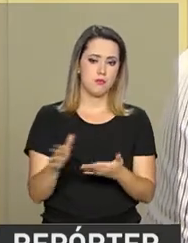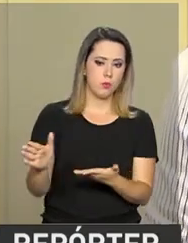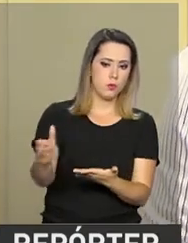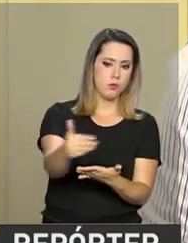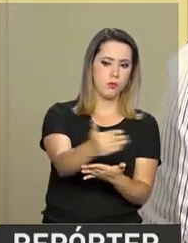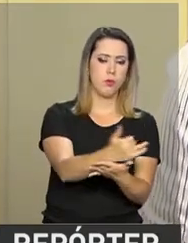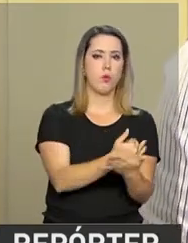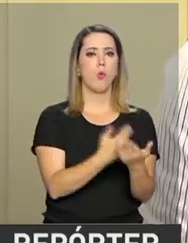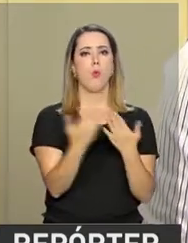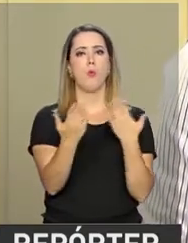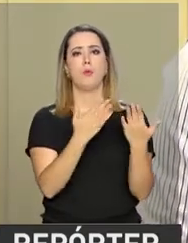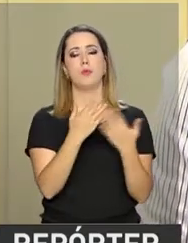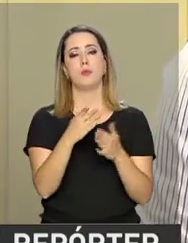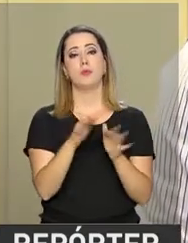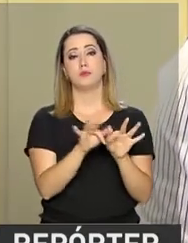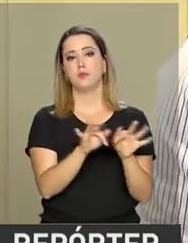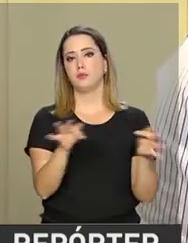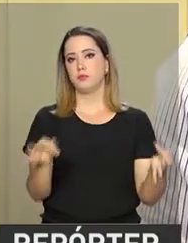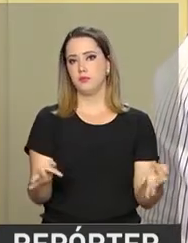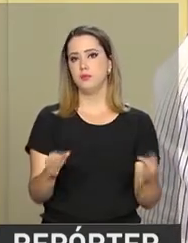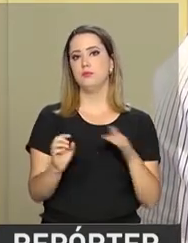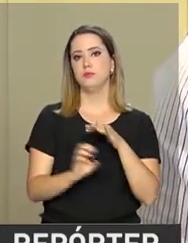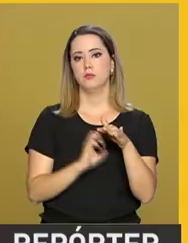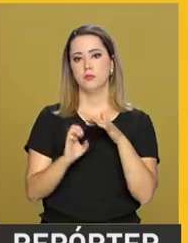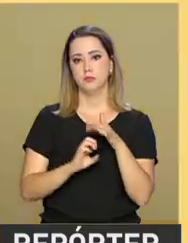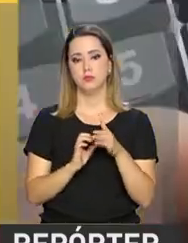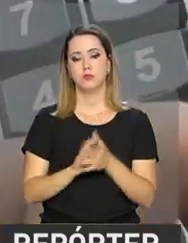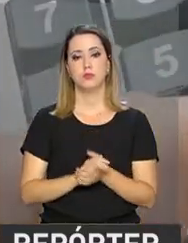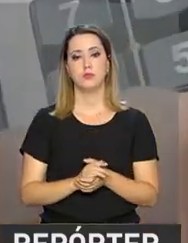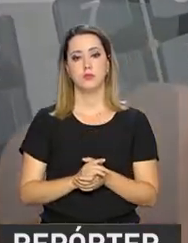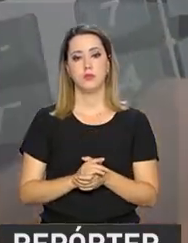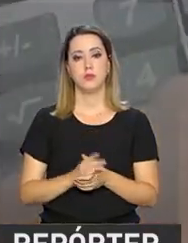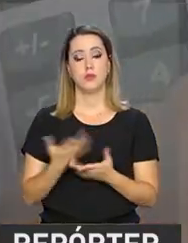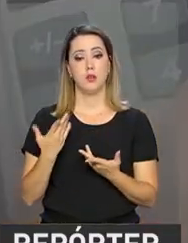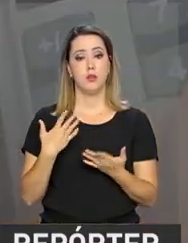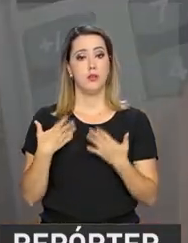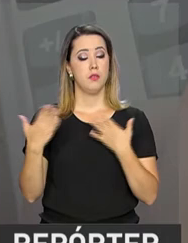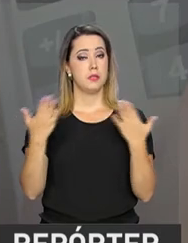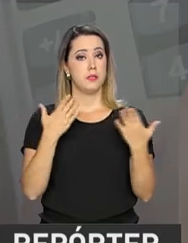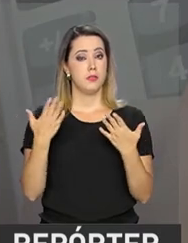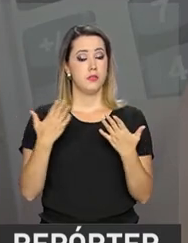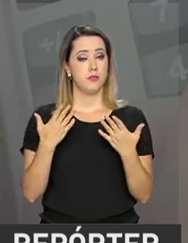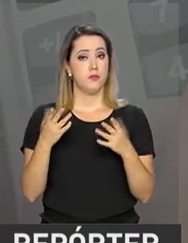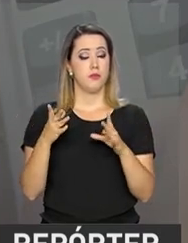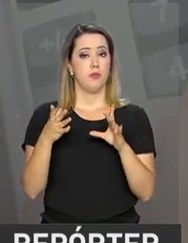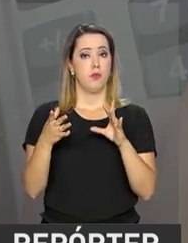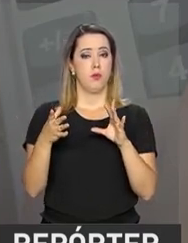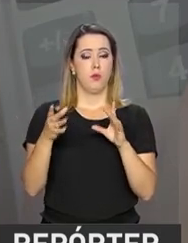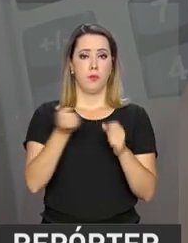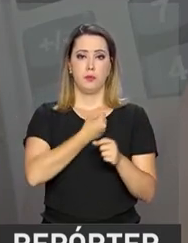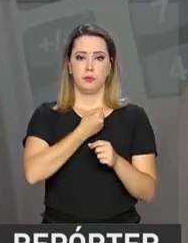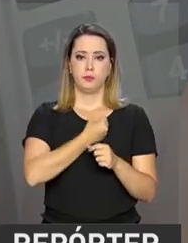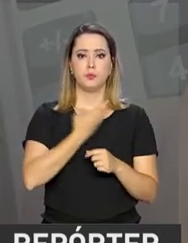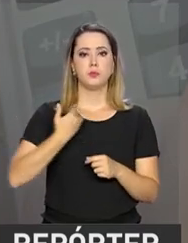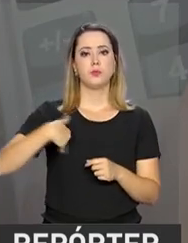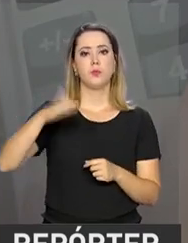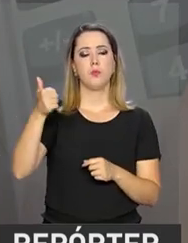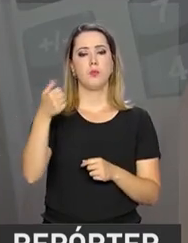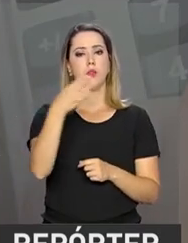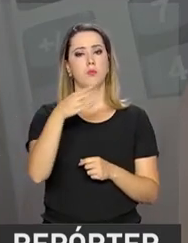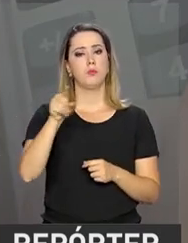recolheram o imposto como se fossem empresas pequenas. No cruzamento dos dados, mais de 14 mil empresas